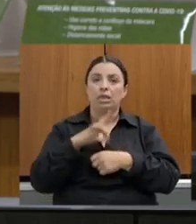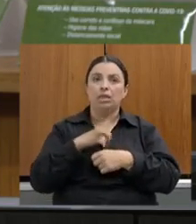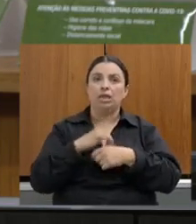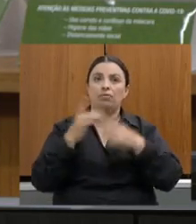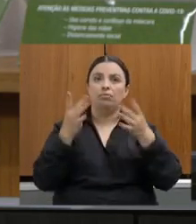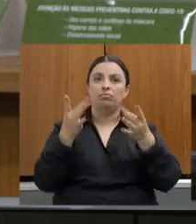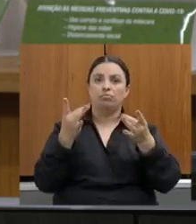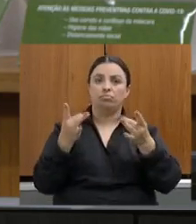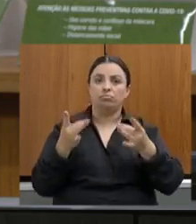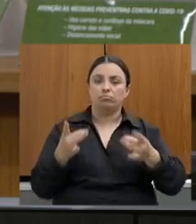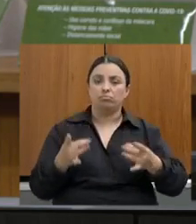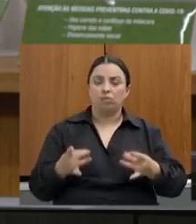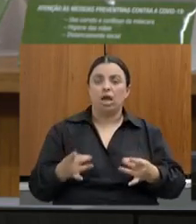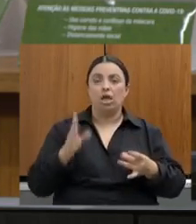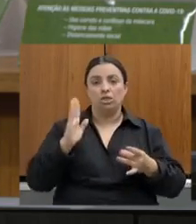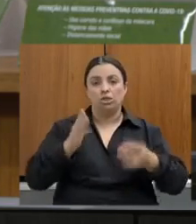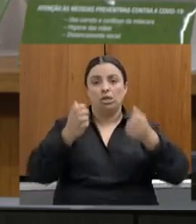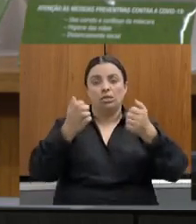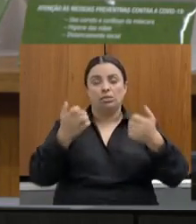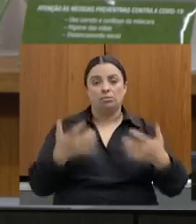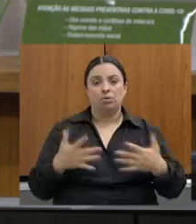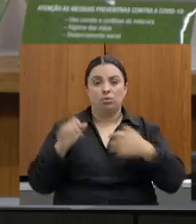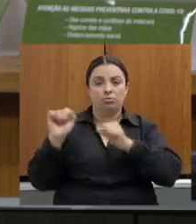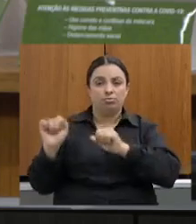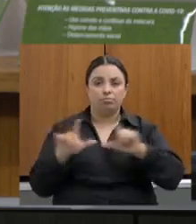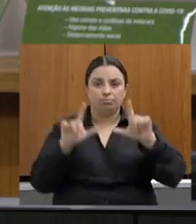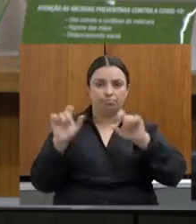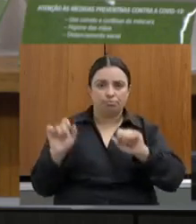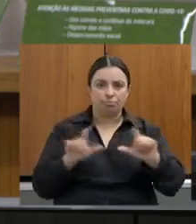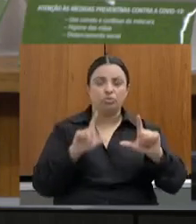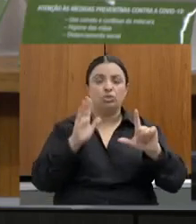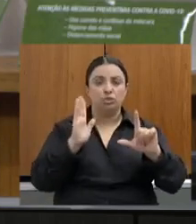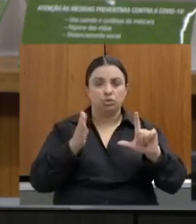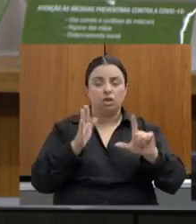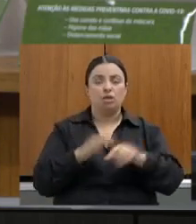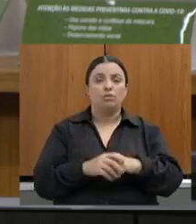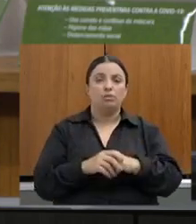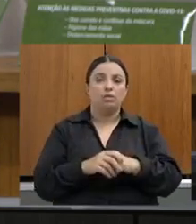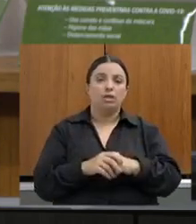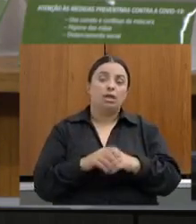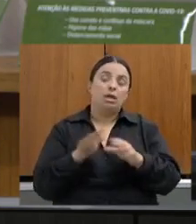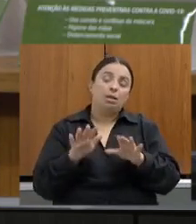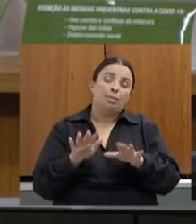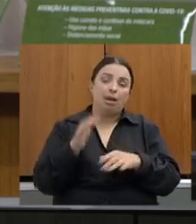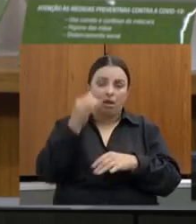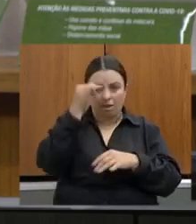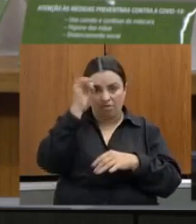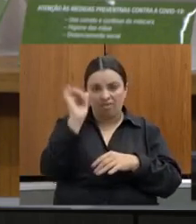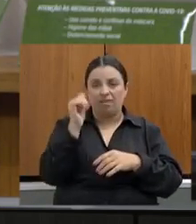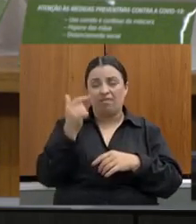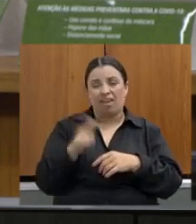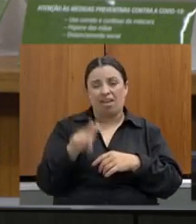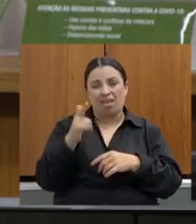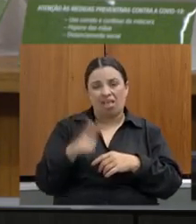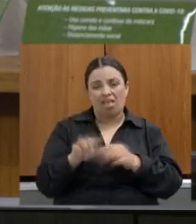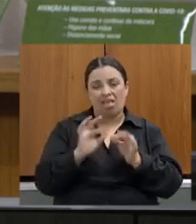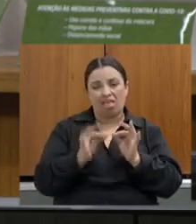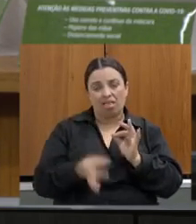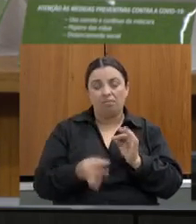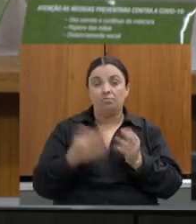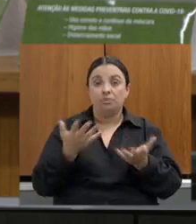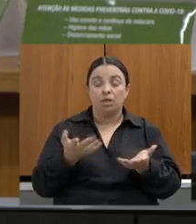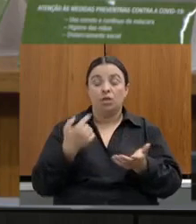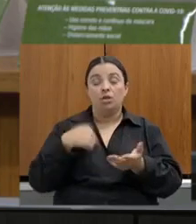naquelas lâminas que apresentamos E aí para não ficar aqui repetindo Nós também distribuímos